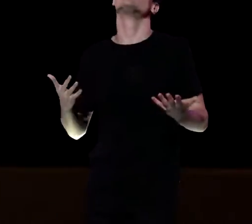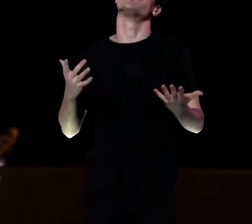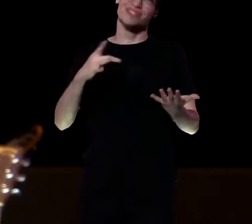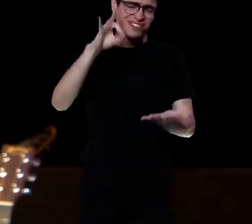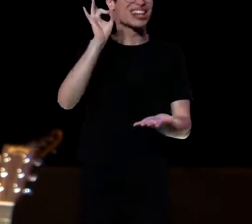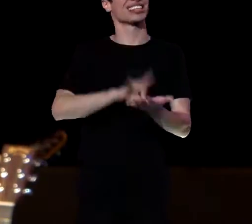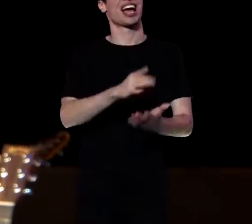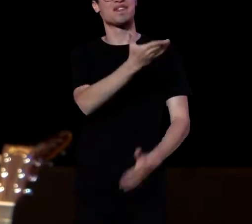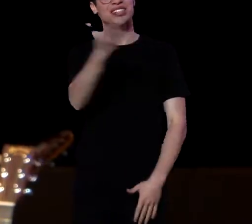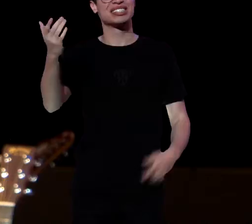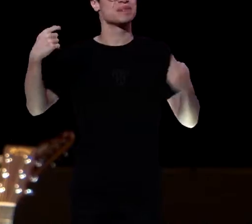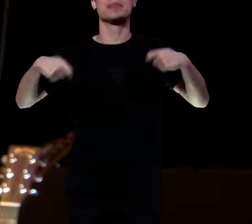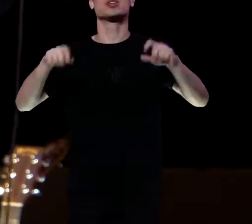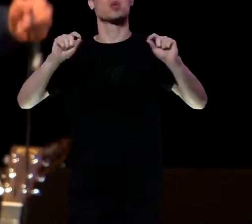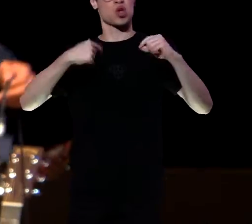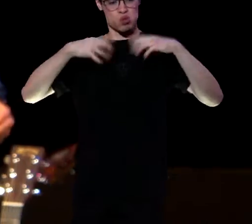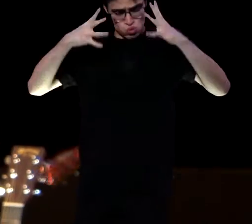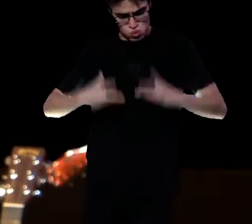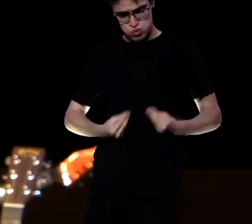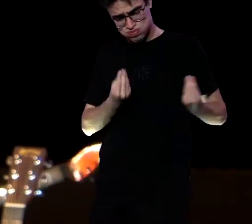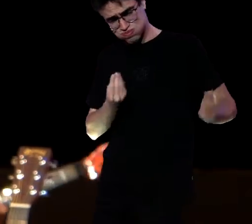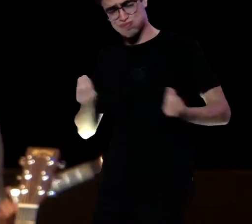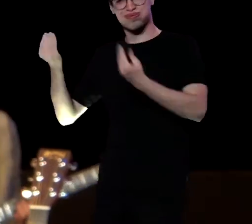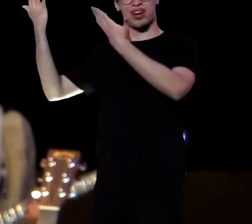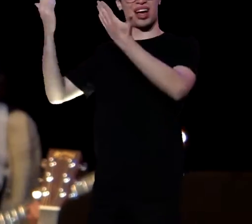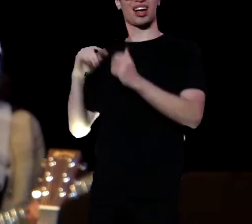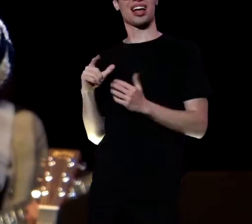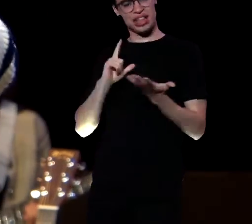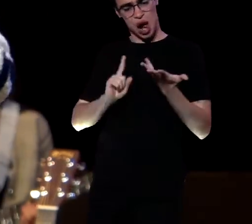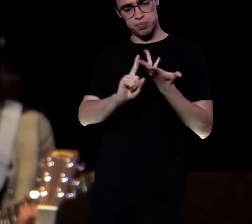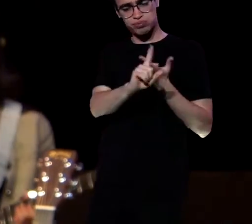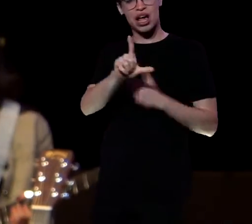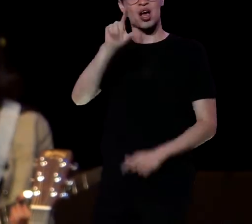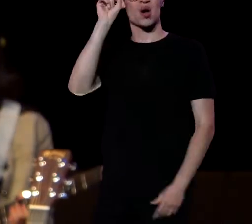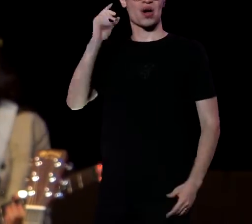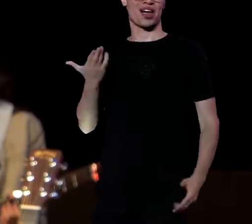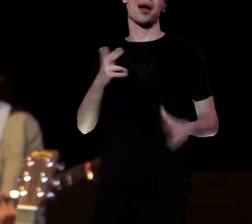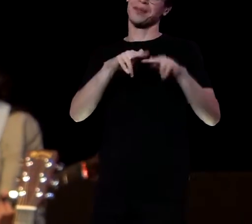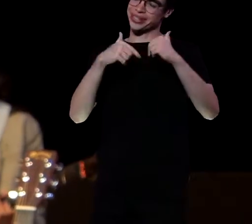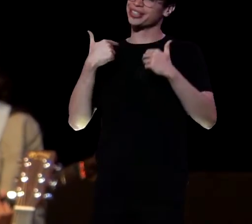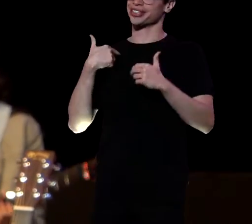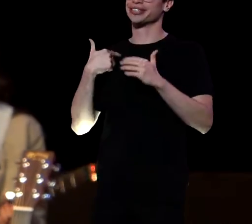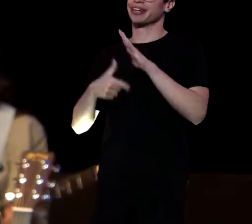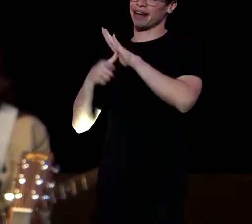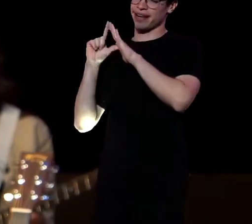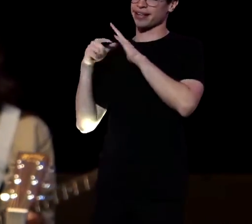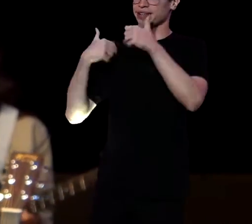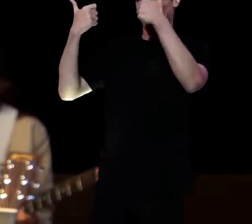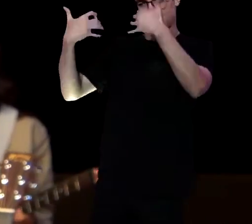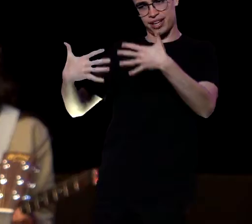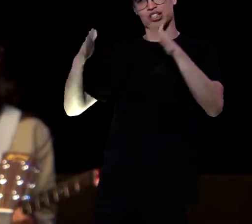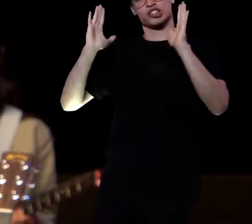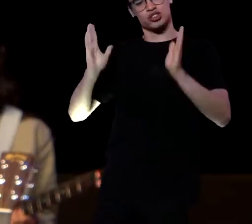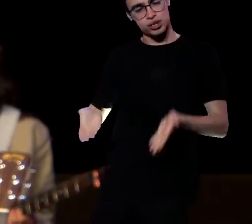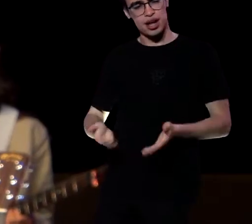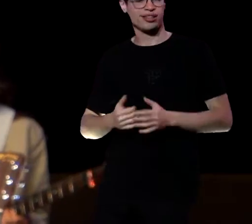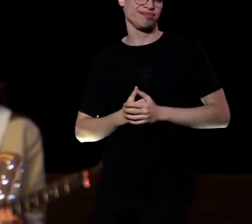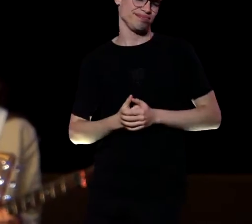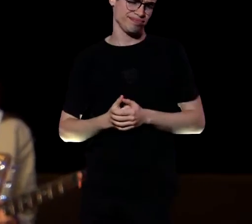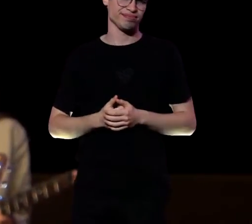se entregar por completo, você precisa fazer algumas escolhas. E foram as escolhas que eu falei aqui hoje.